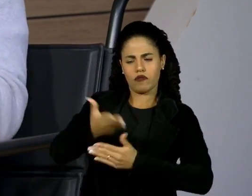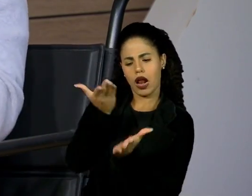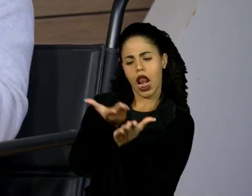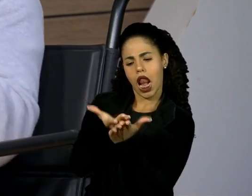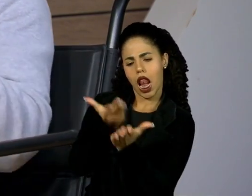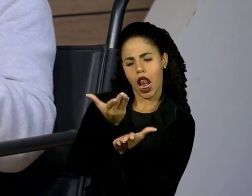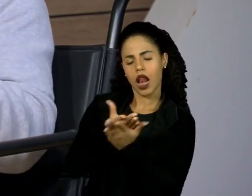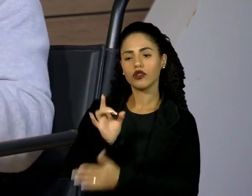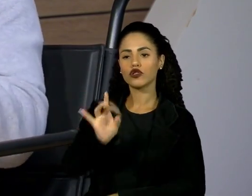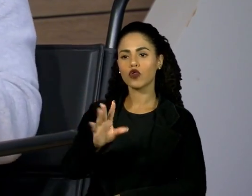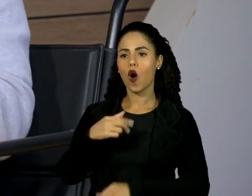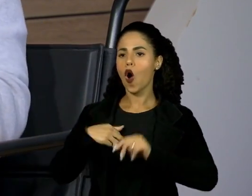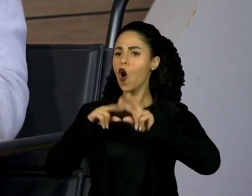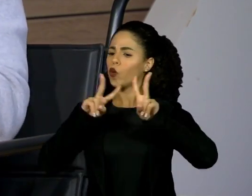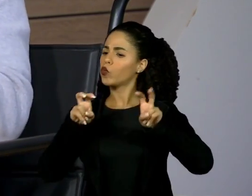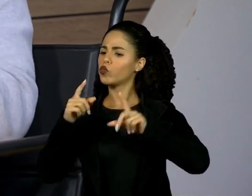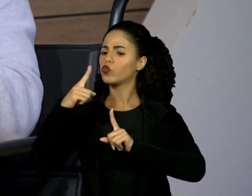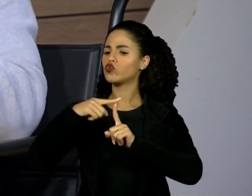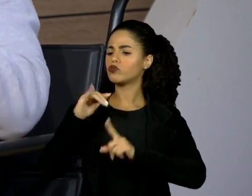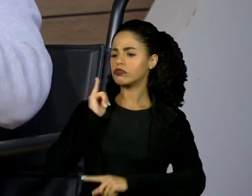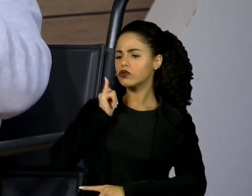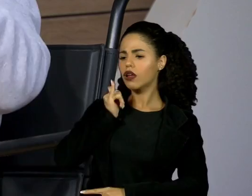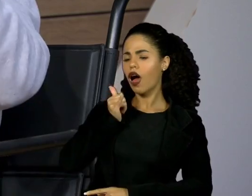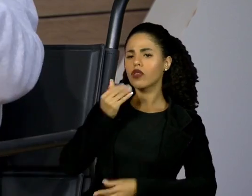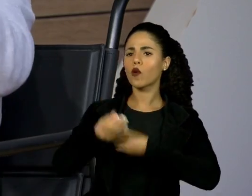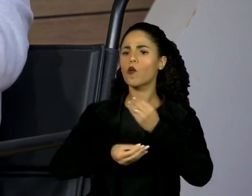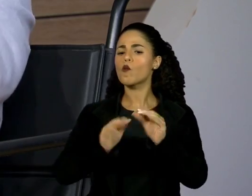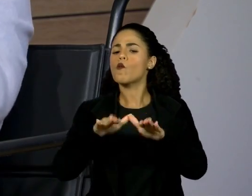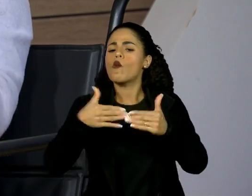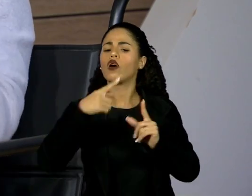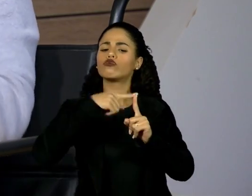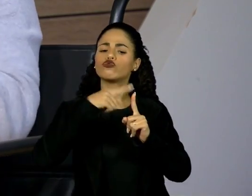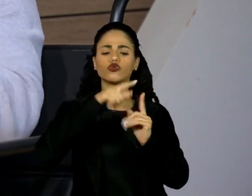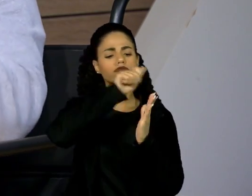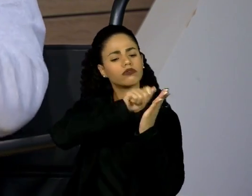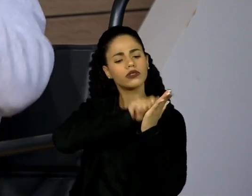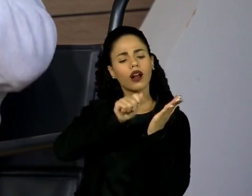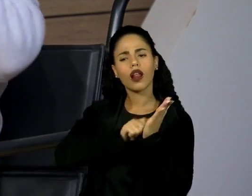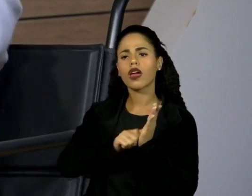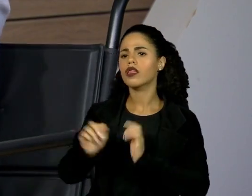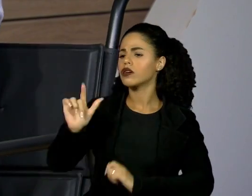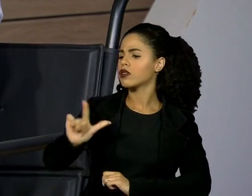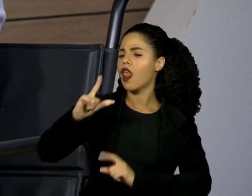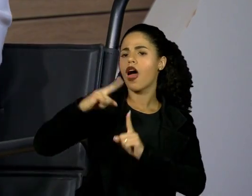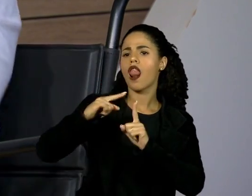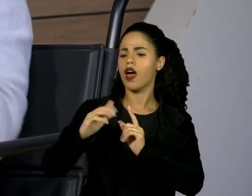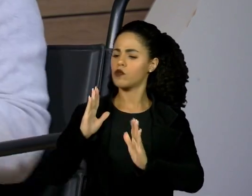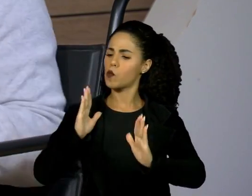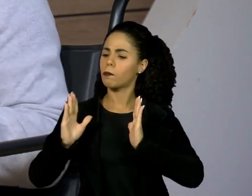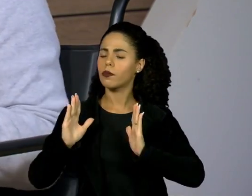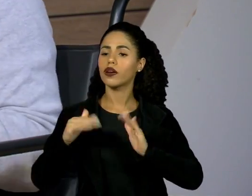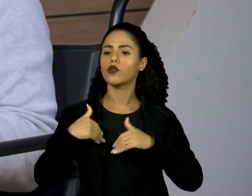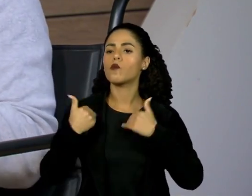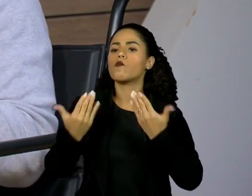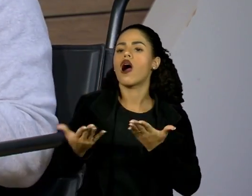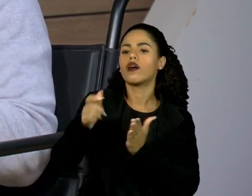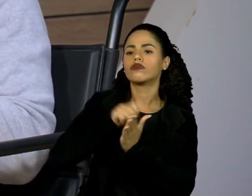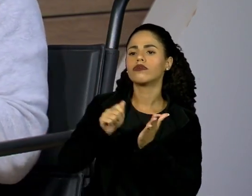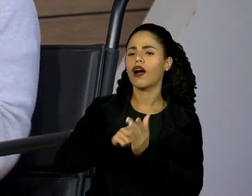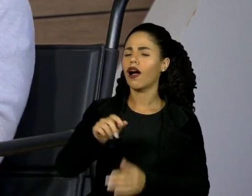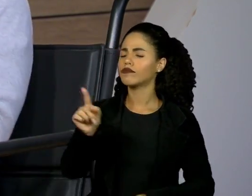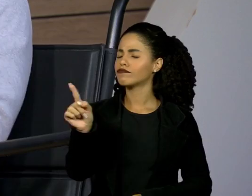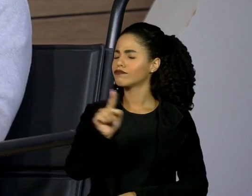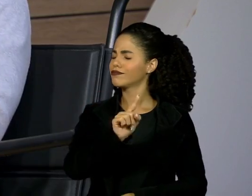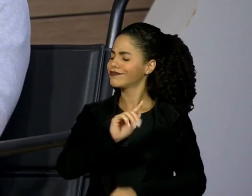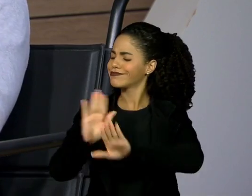para saber qual é o tipo de narrador, qual é a escrita, o estilo literário, não apenas, qual o né? momento que foi escrito. Não,